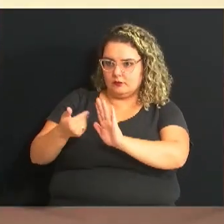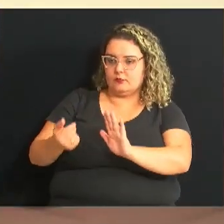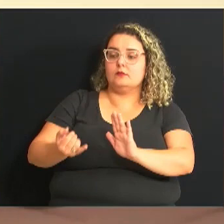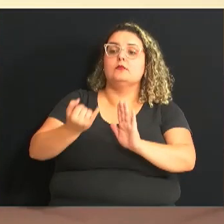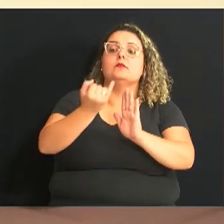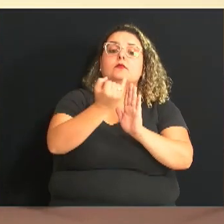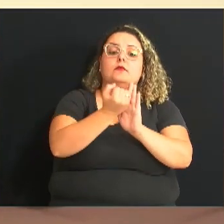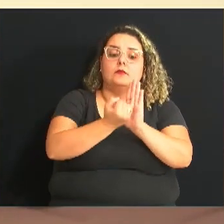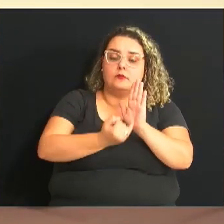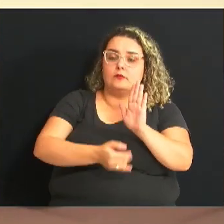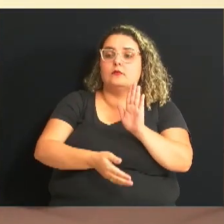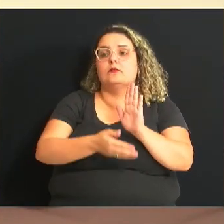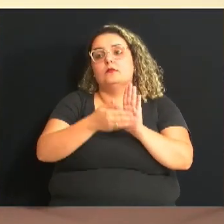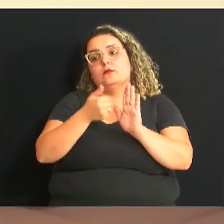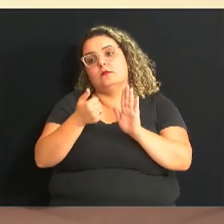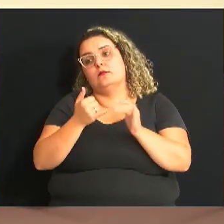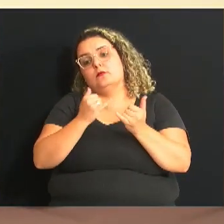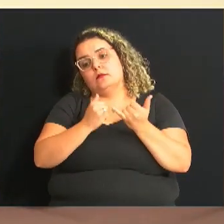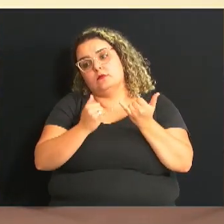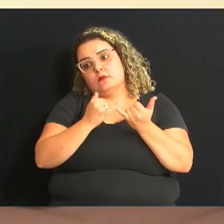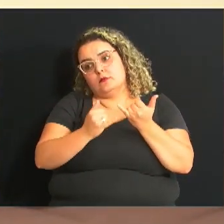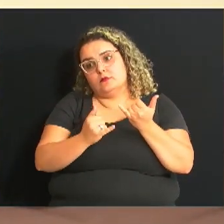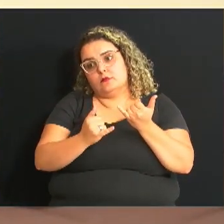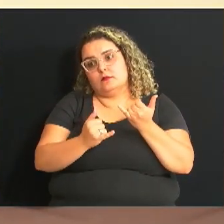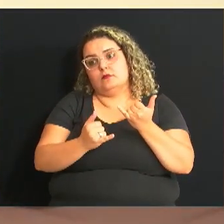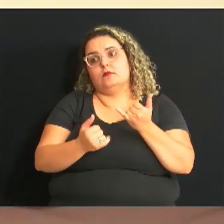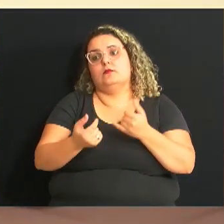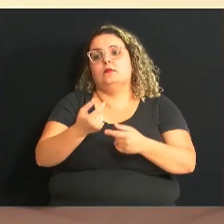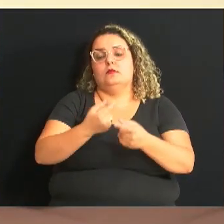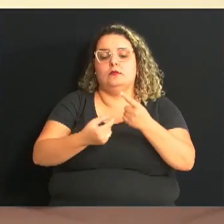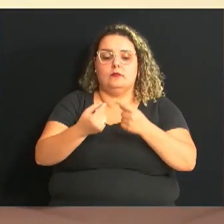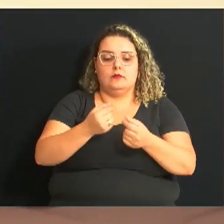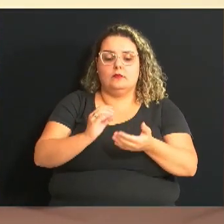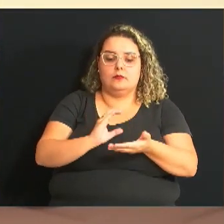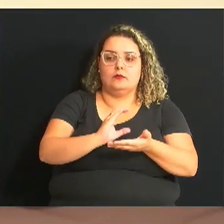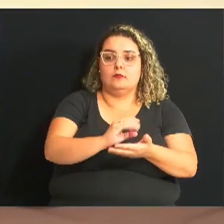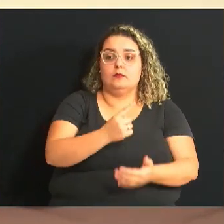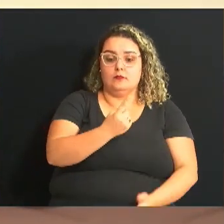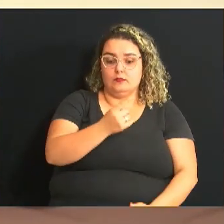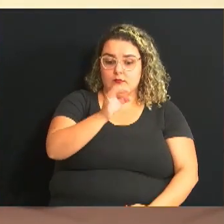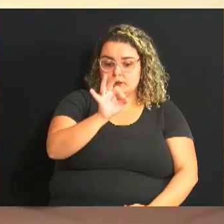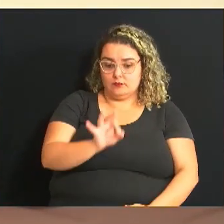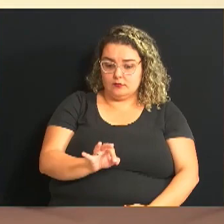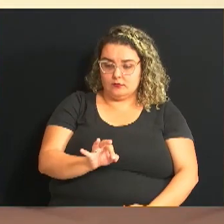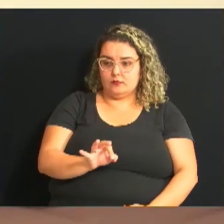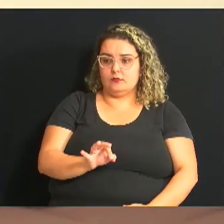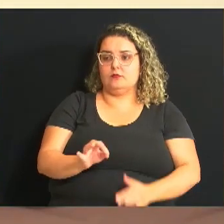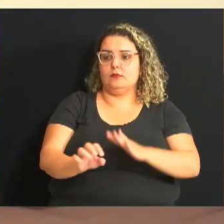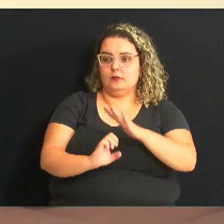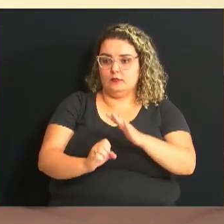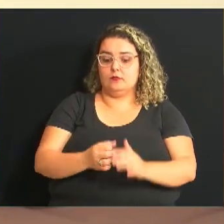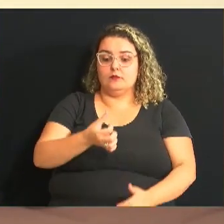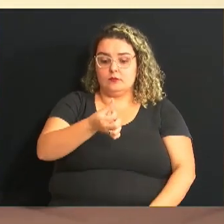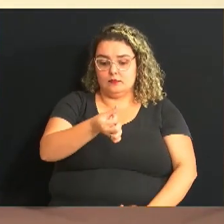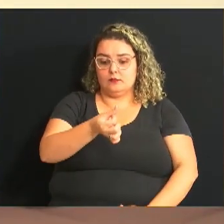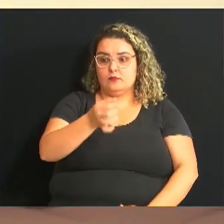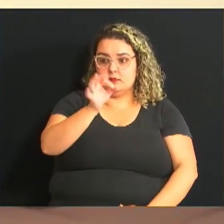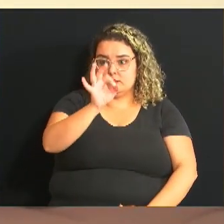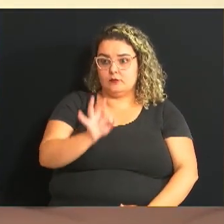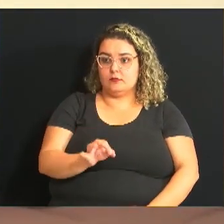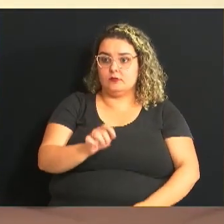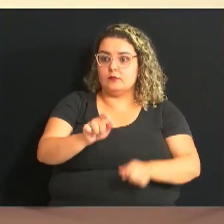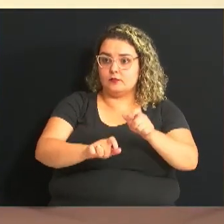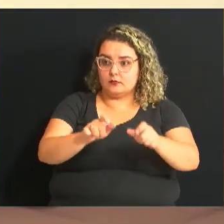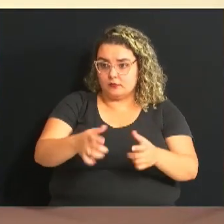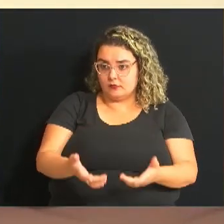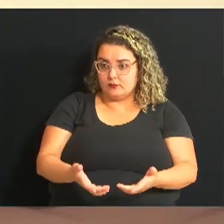renda, de parte do imposto de renda com a destinação de 1% pessoa jurídica e até 6% pessoa física,